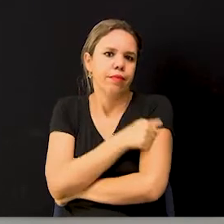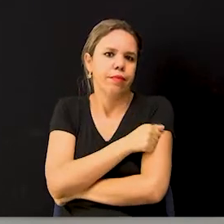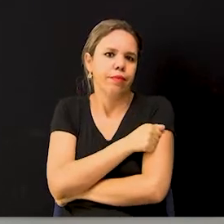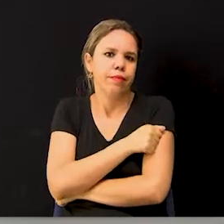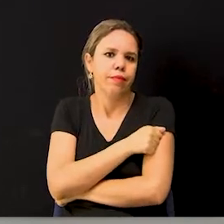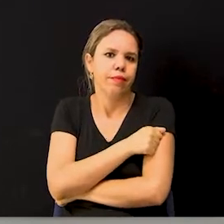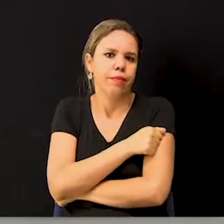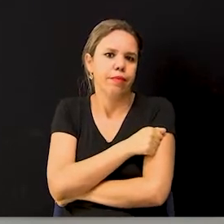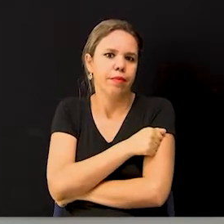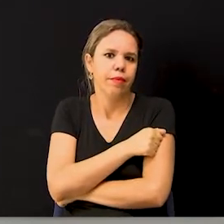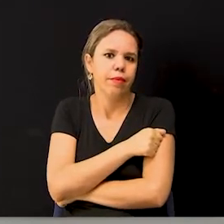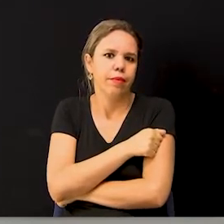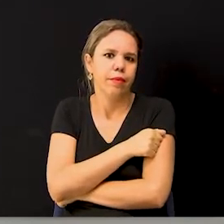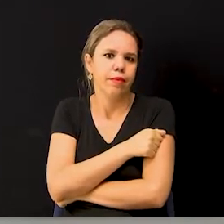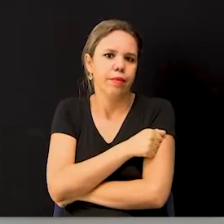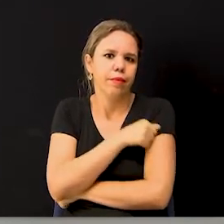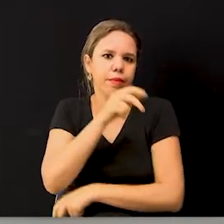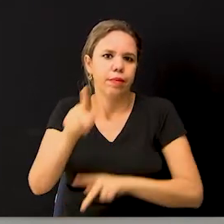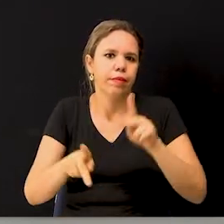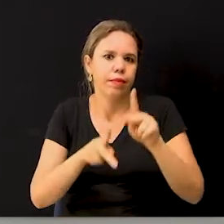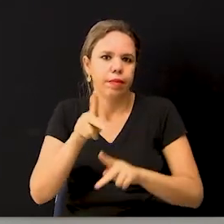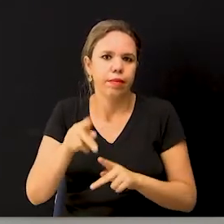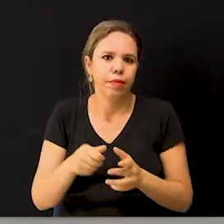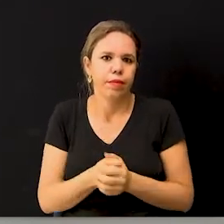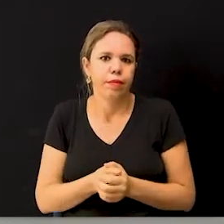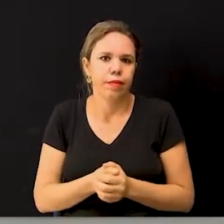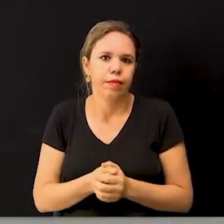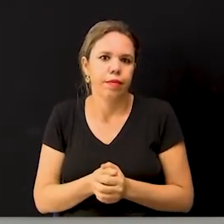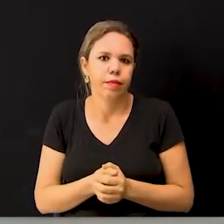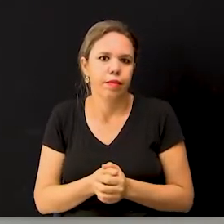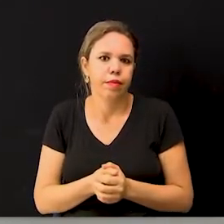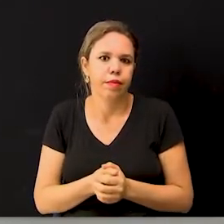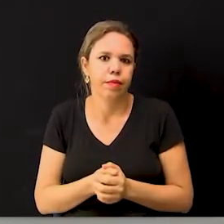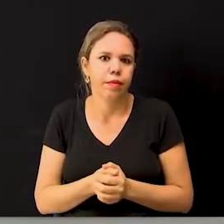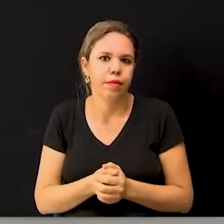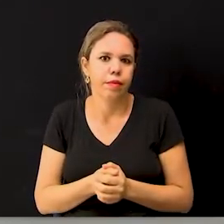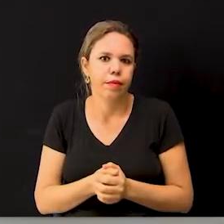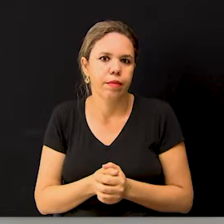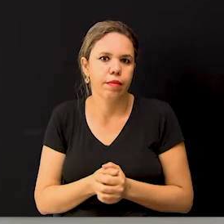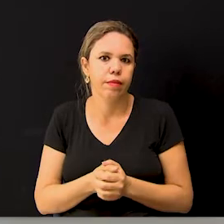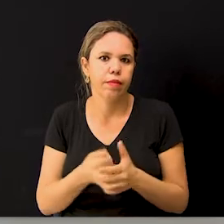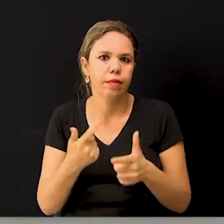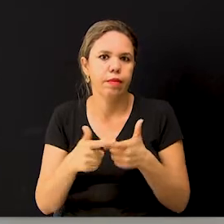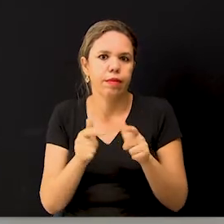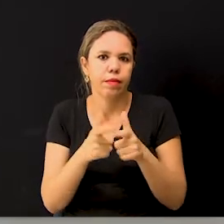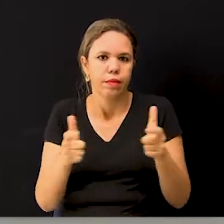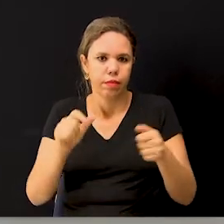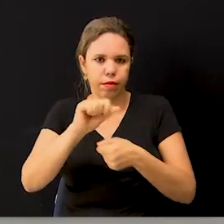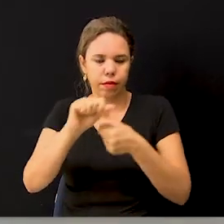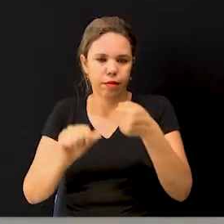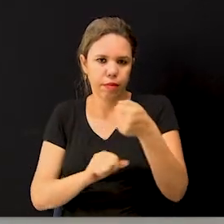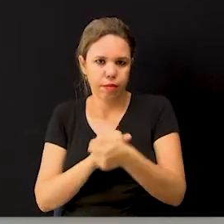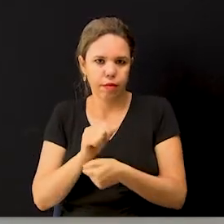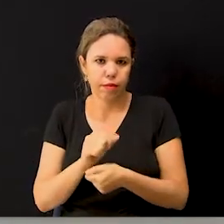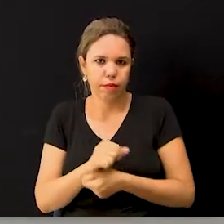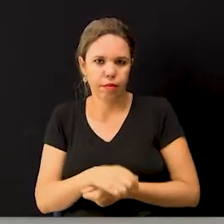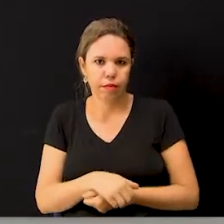os nossos a nossa população, e essa onda da Ômicron, ela